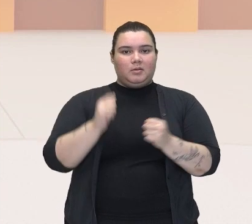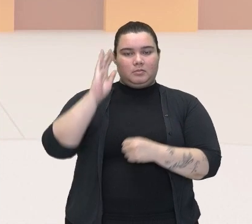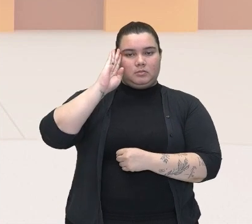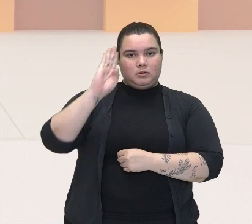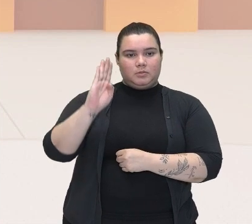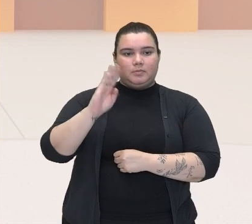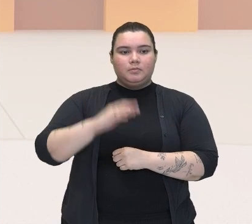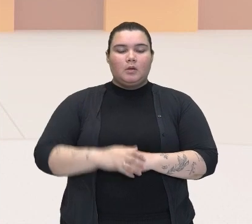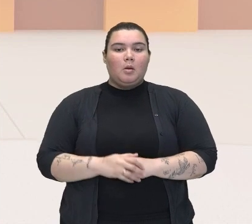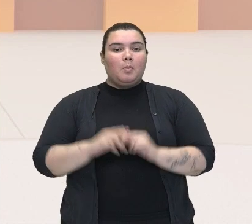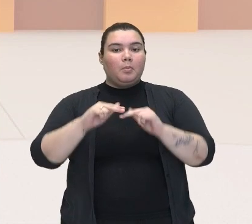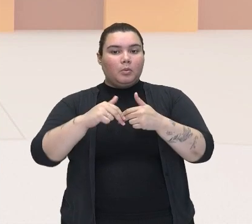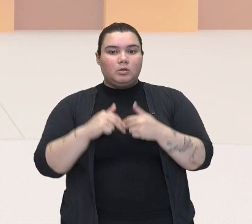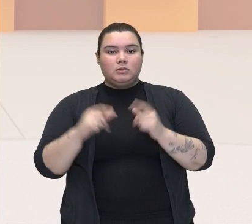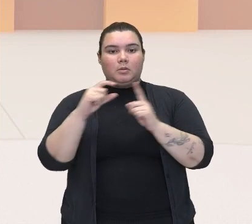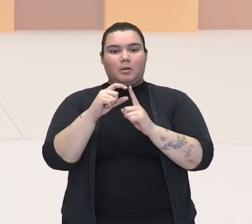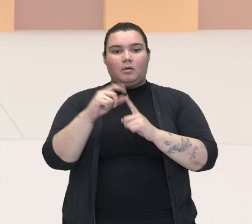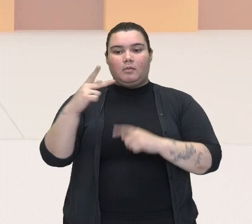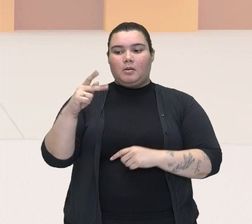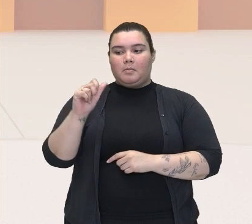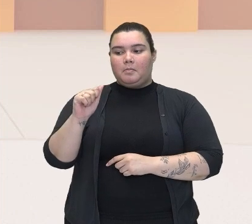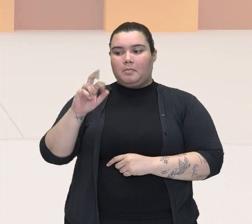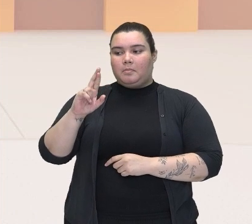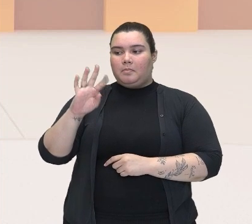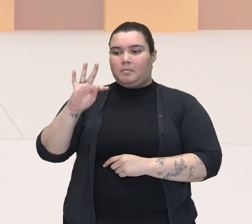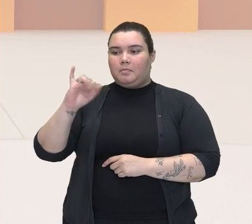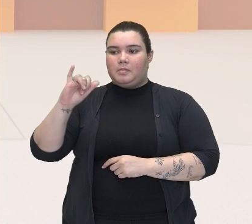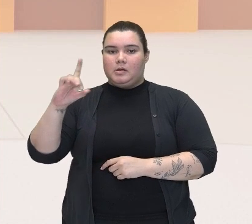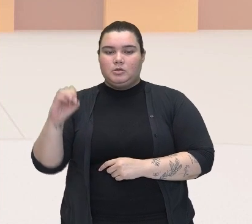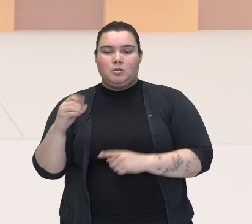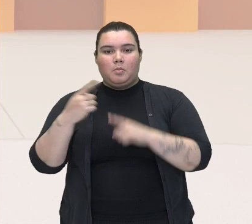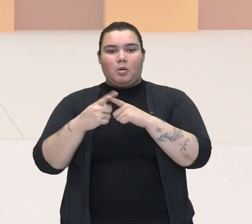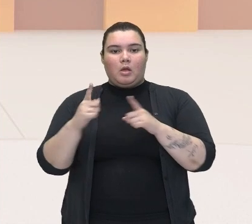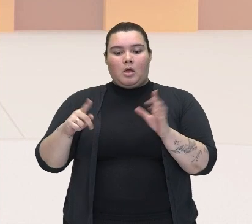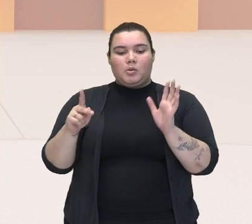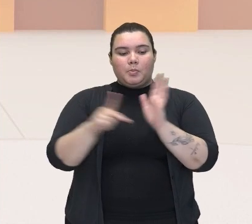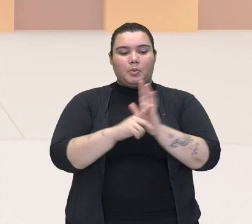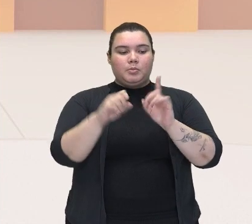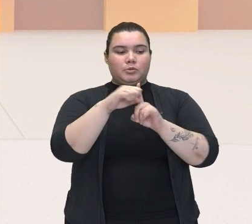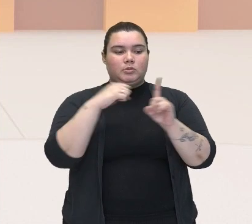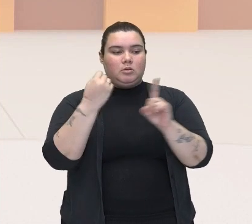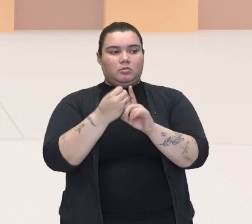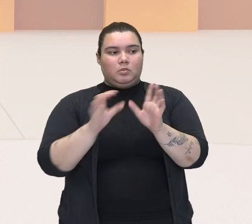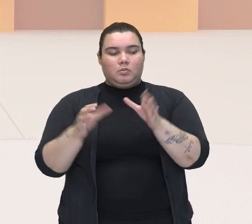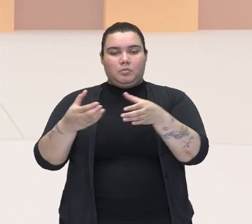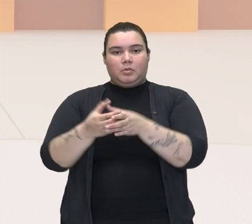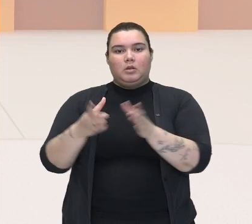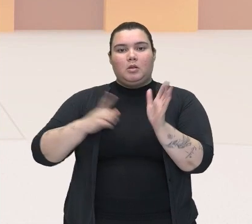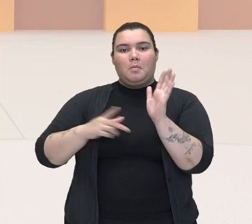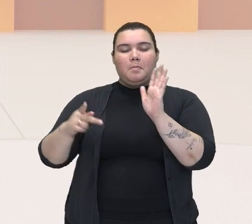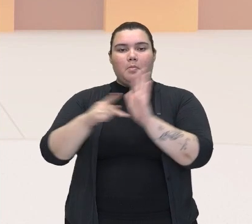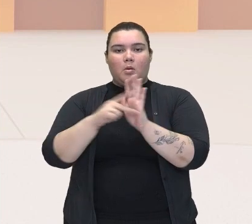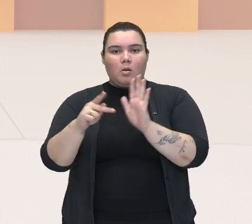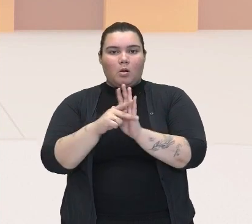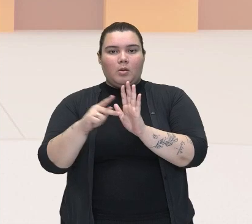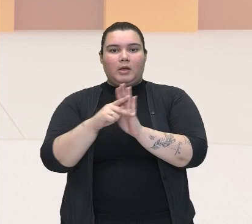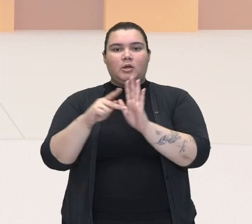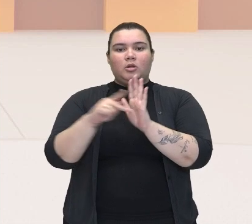isso a palavra partido, né? Porque é uma parte da sociedade que tem as suas ideologias próprias, né? E buscam,